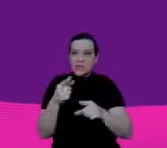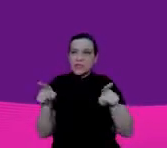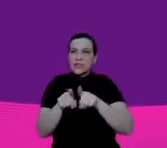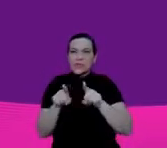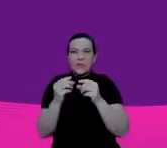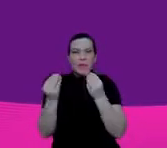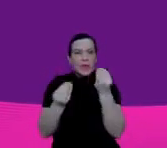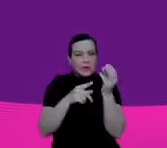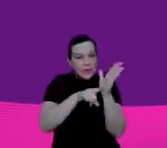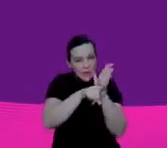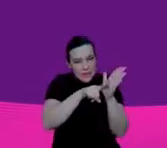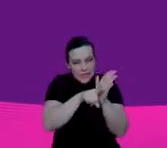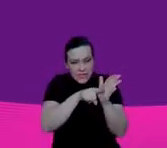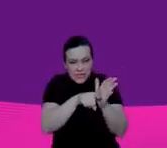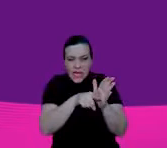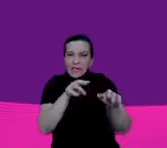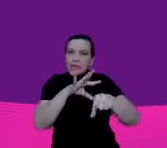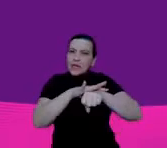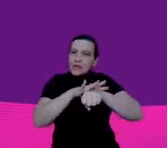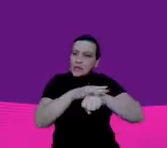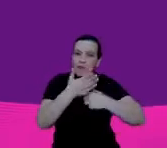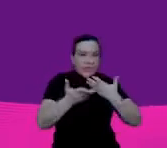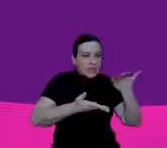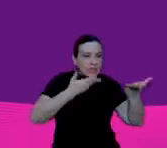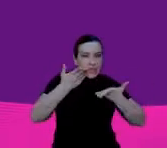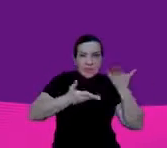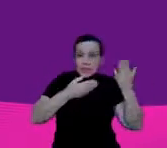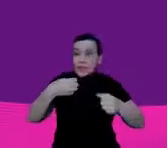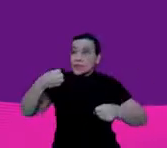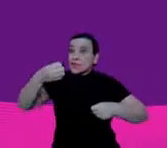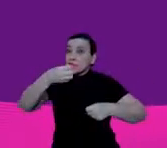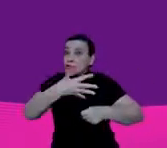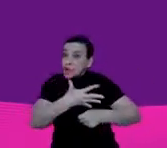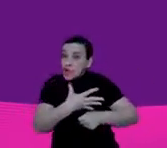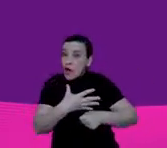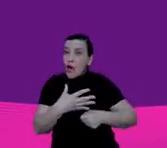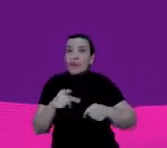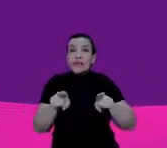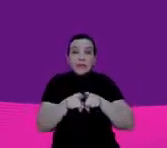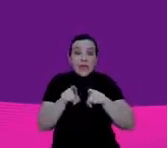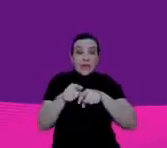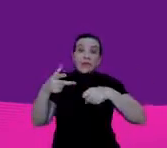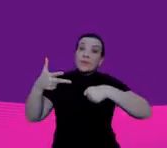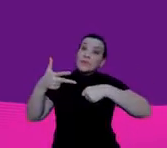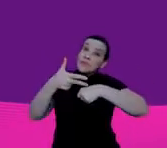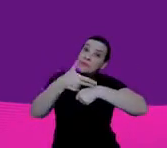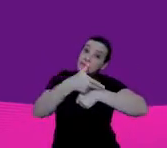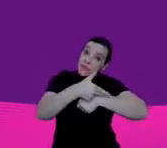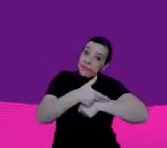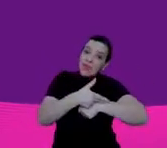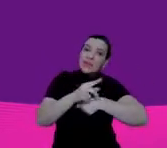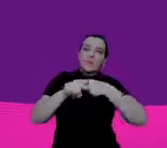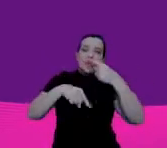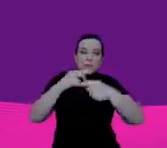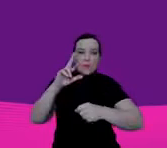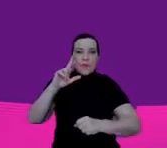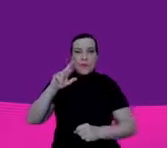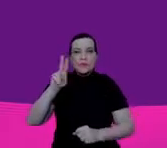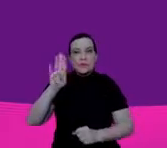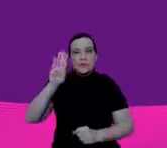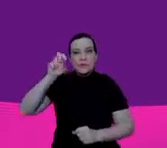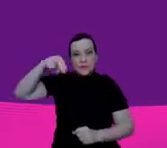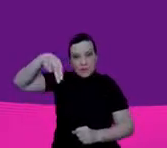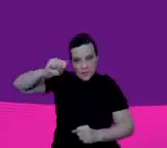doença, novos tratamentos disponíveis, clínicos e cirúrgicos, que o Rubens vai falar depois, ainda não temos